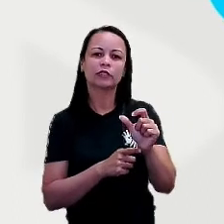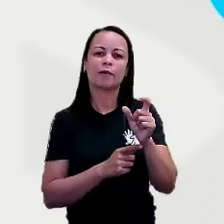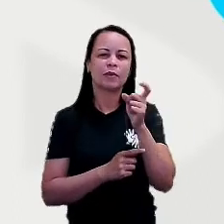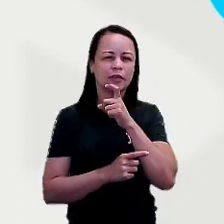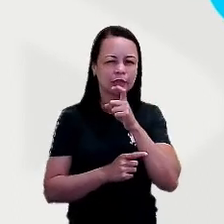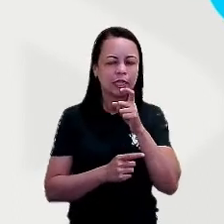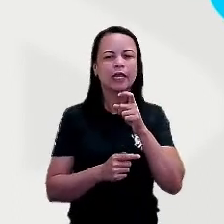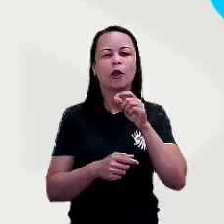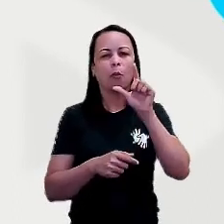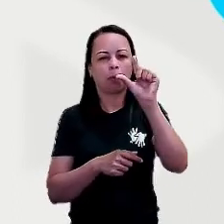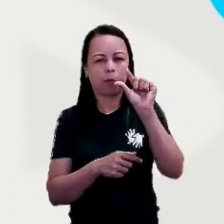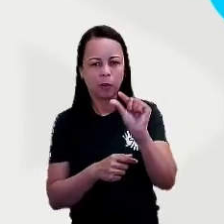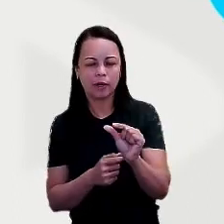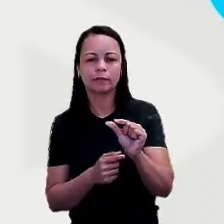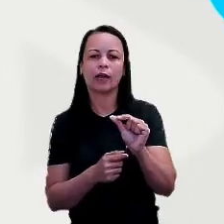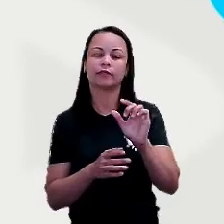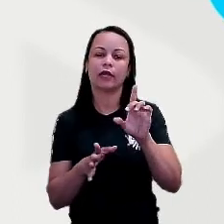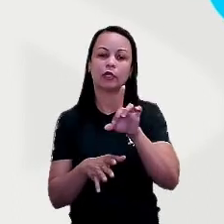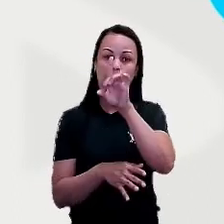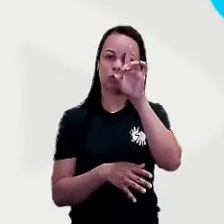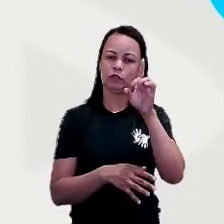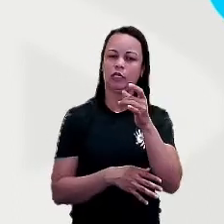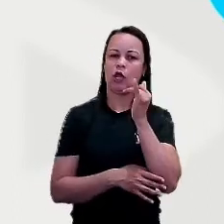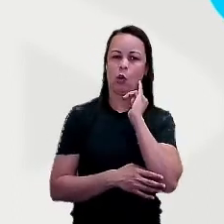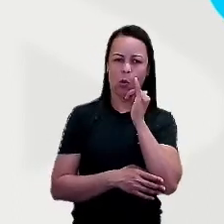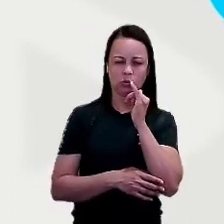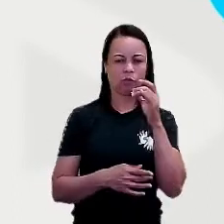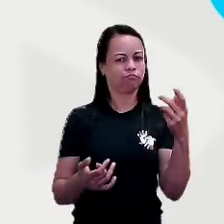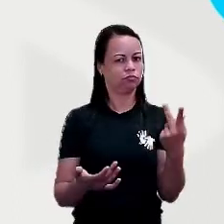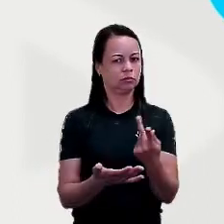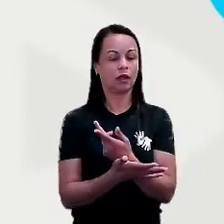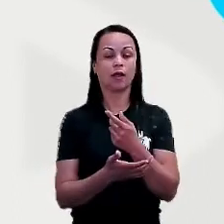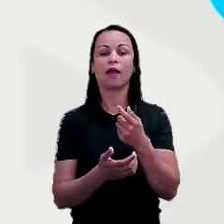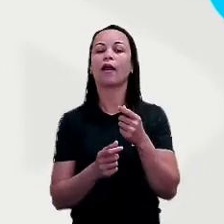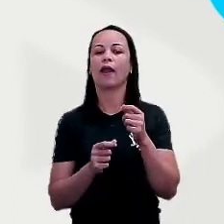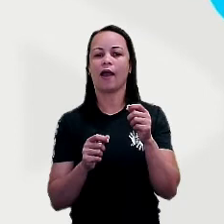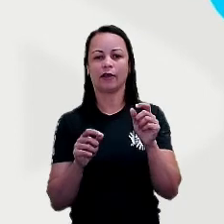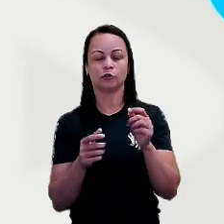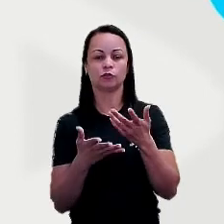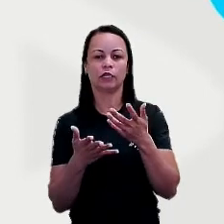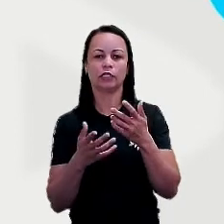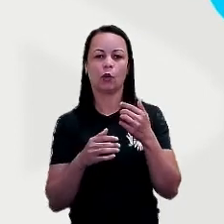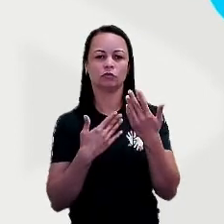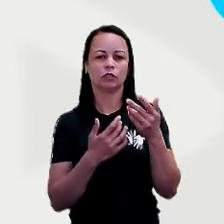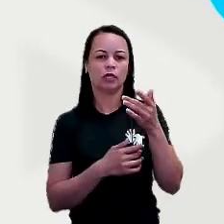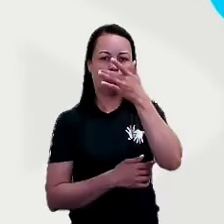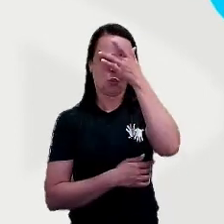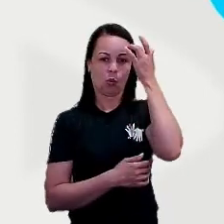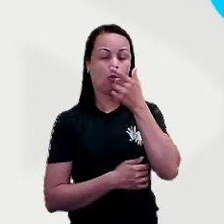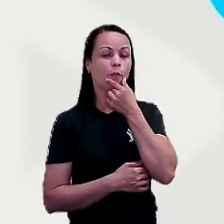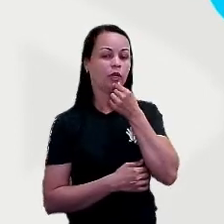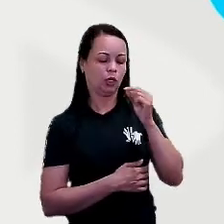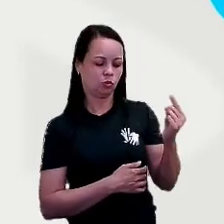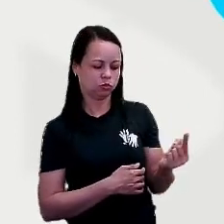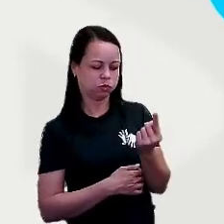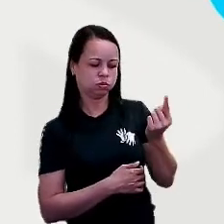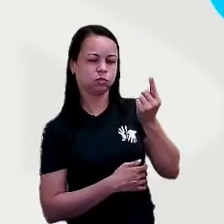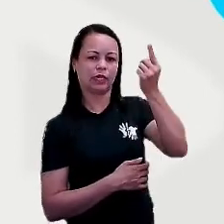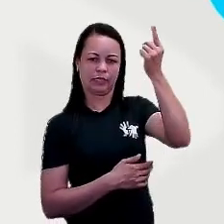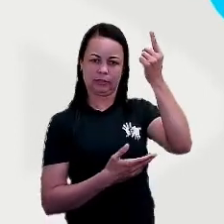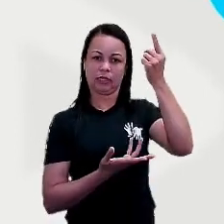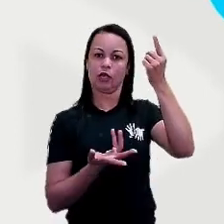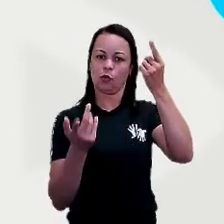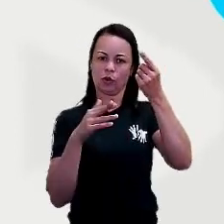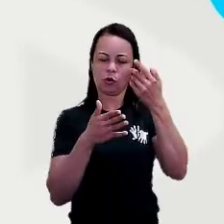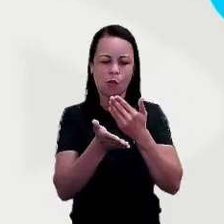dia deixou de contá-las. Bem, Felipe cresceu e tornou-se um escritor. Voltou a criar histórias, agora sem